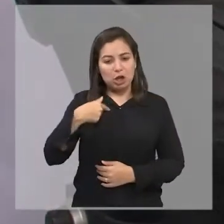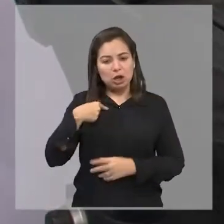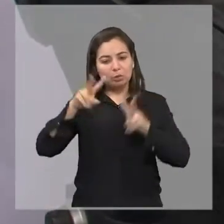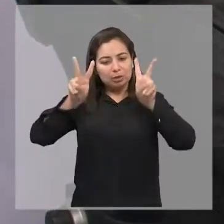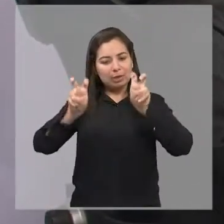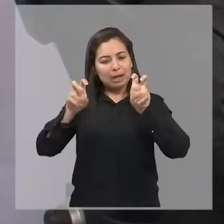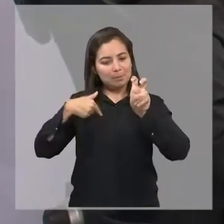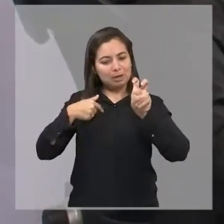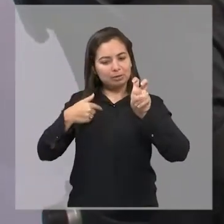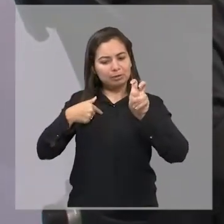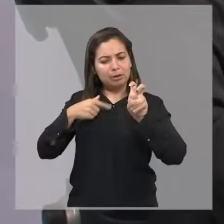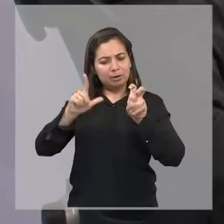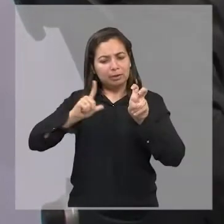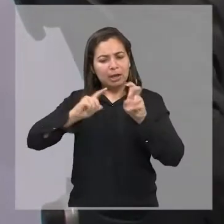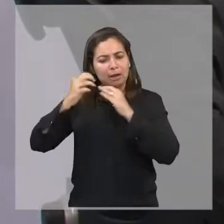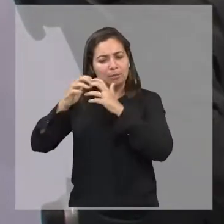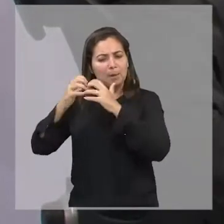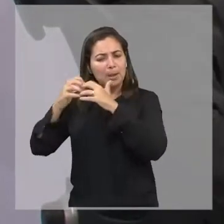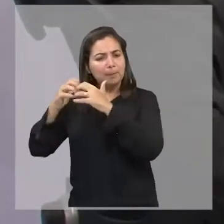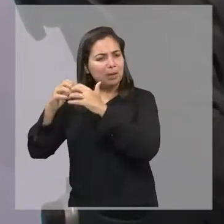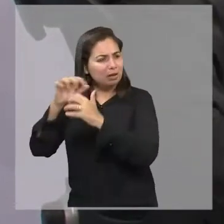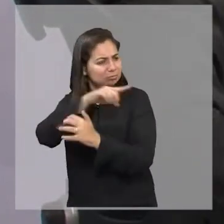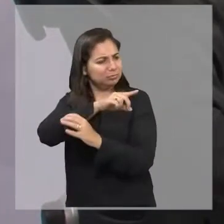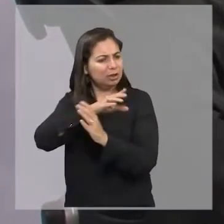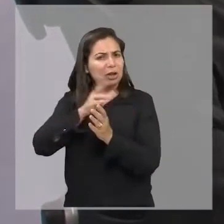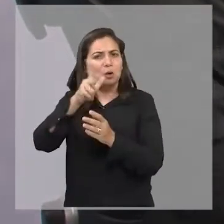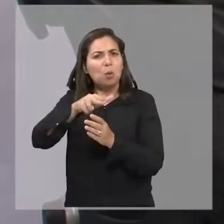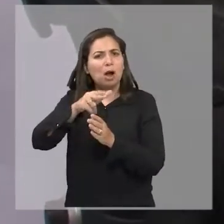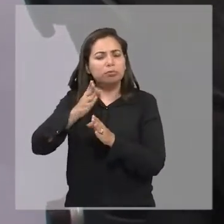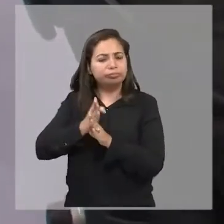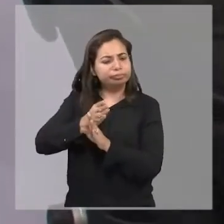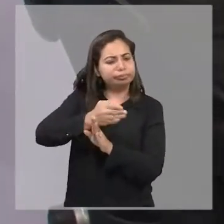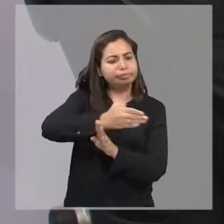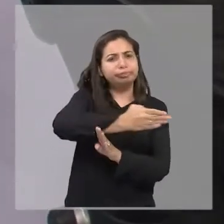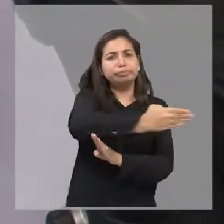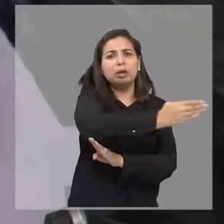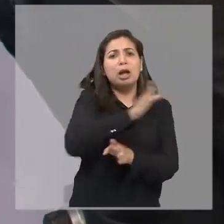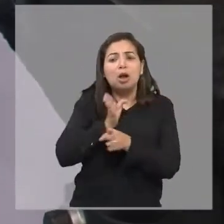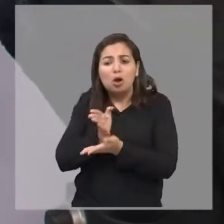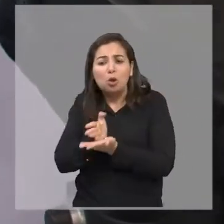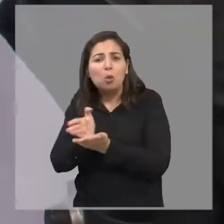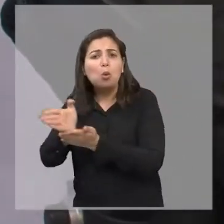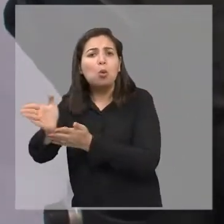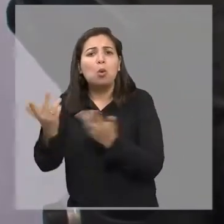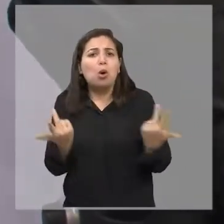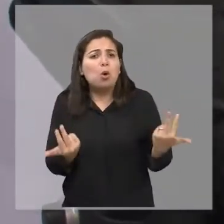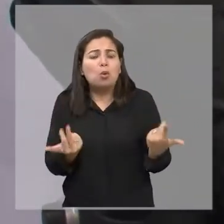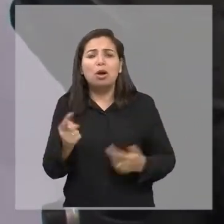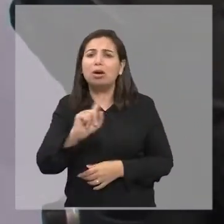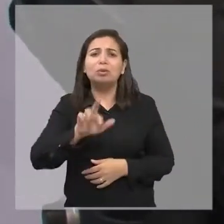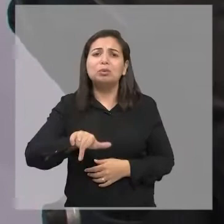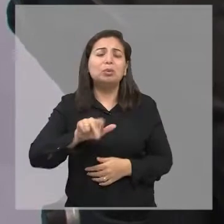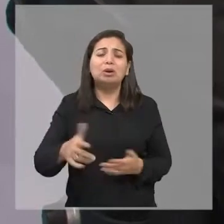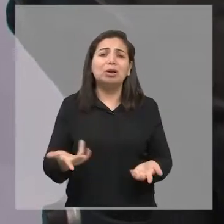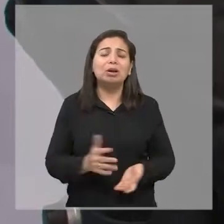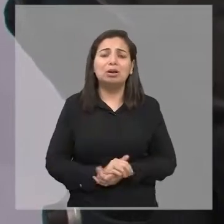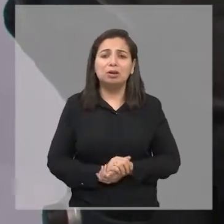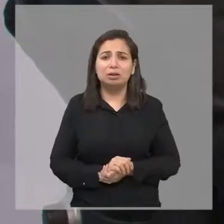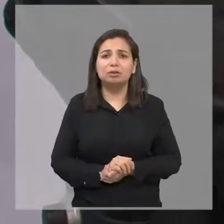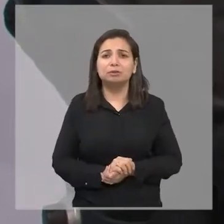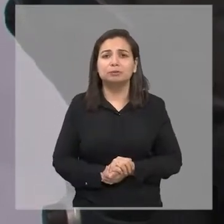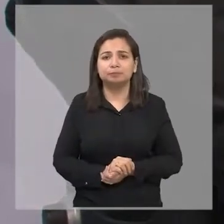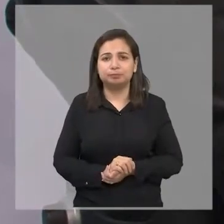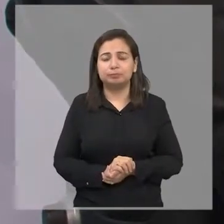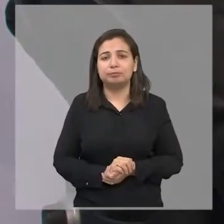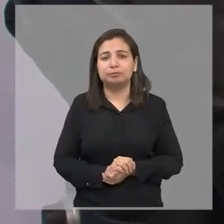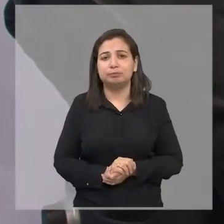muda o assunto. não estou mudando. Quando Você- eu falo uma coisa, os Estados Unidos Você injetaram que falou $1 dos trilhão. Estados Unidos. Injetaram $1 trilhão. Você concorda? Foi o Estado americano. O Estado americano, para